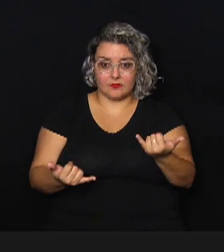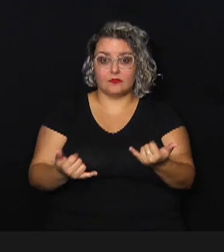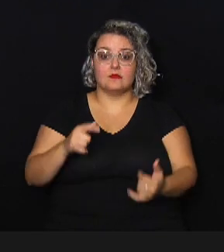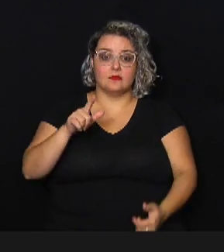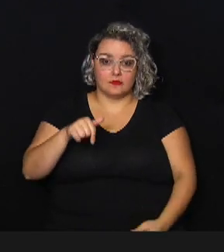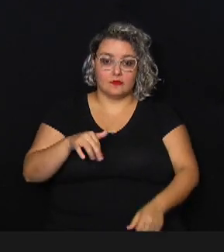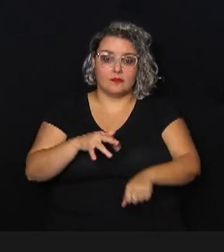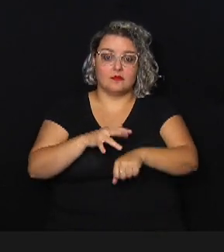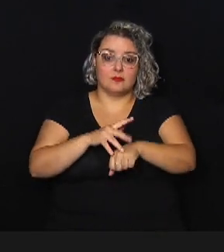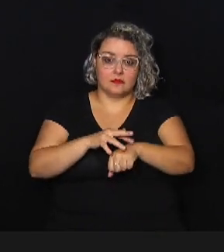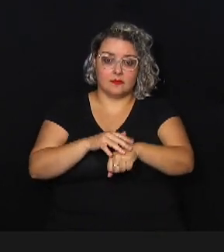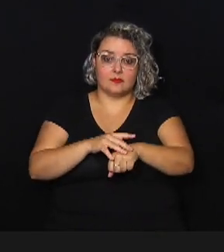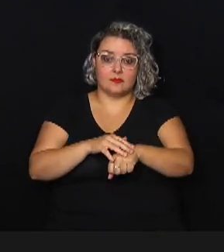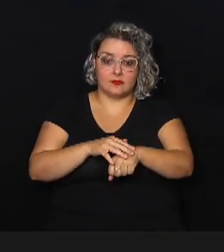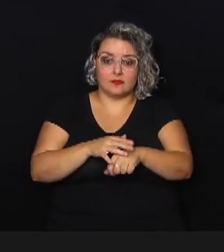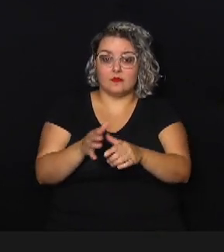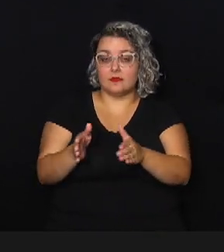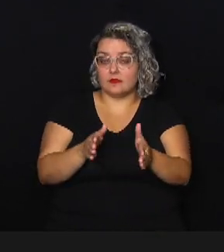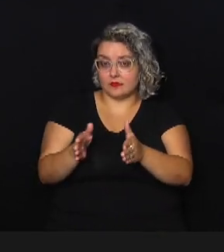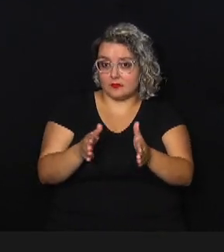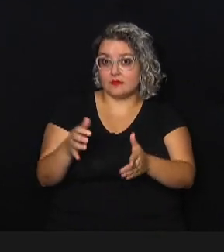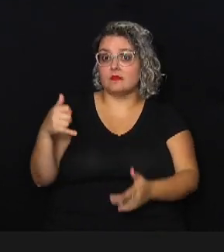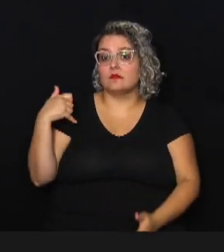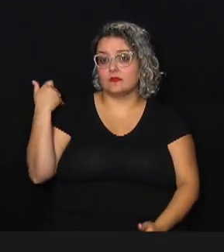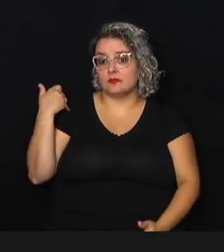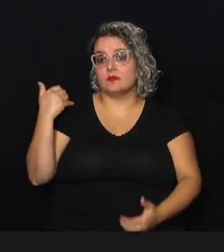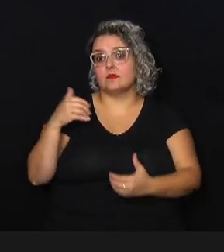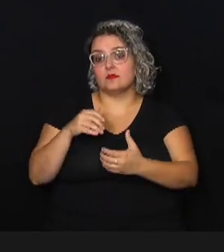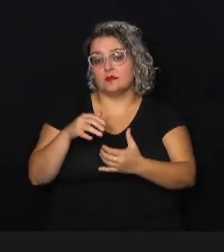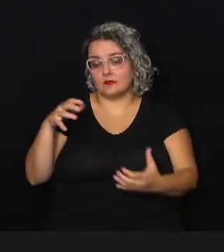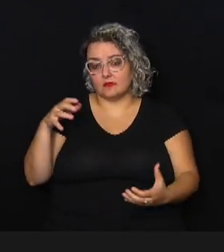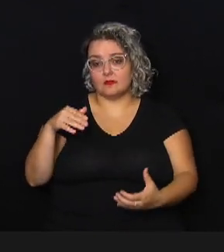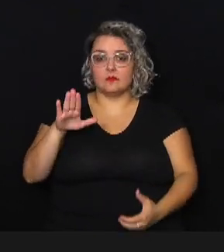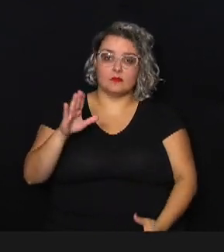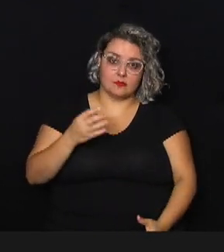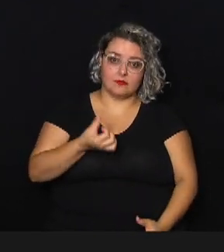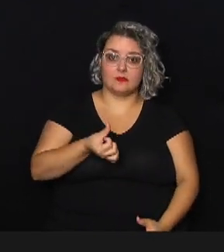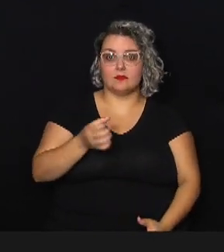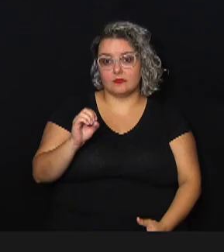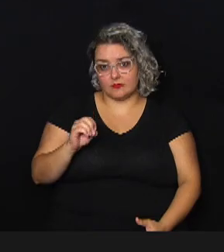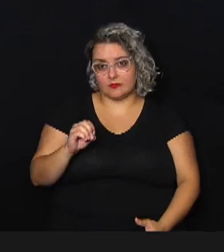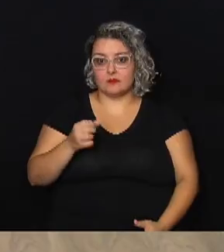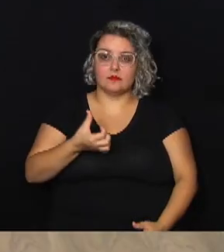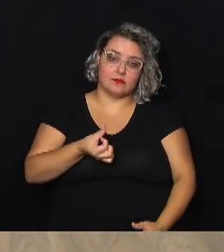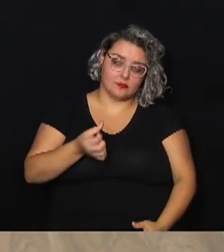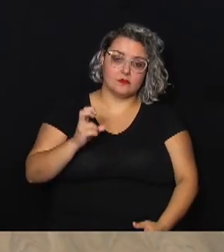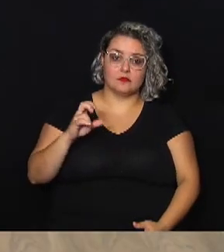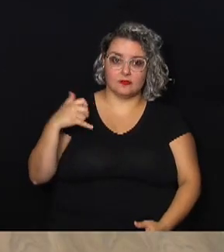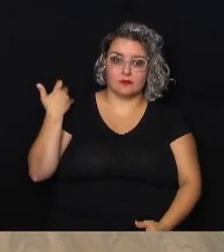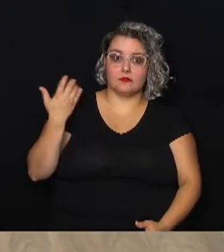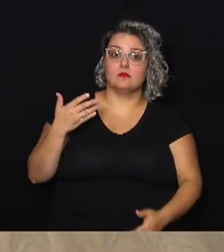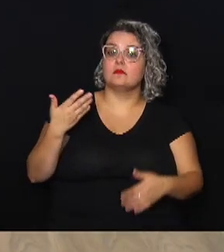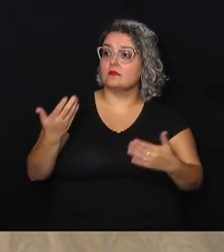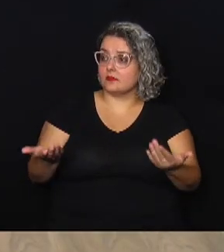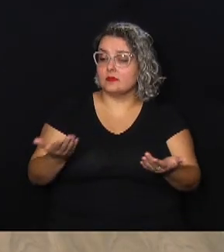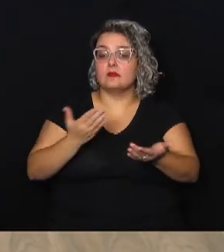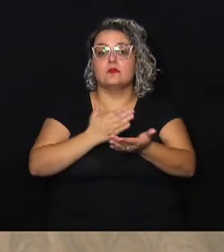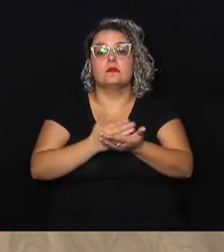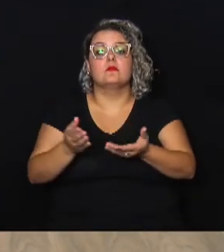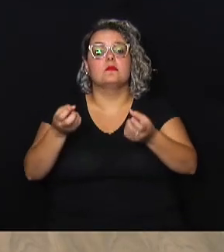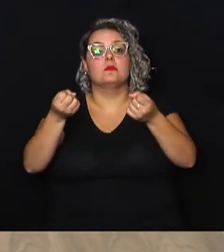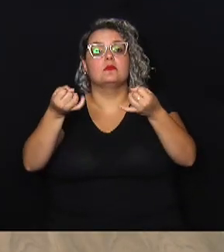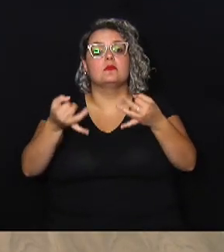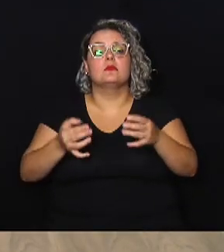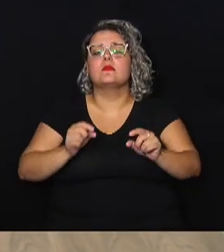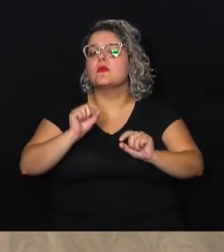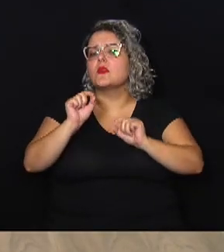doenças da fase mais idosa, acima de 60, 65 anos. Então a gente já vai começar, né, explicando o